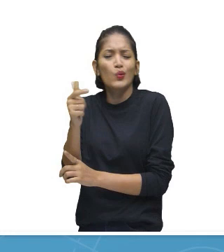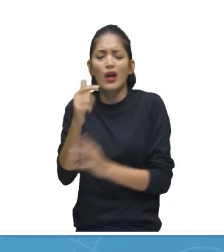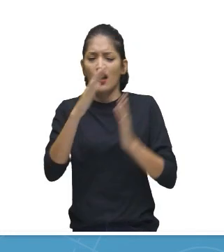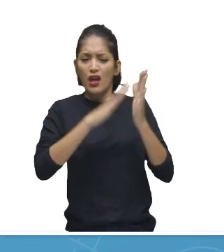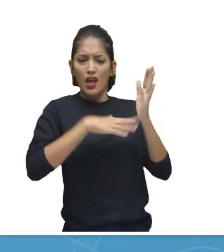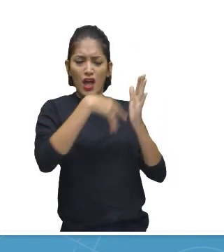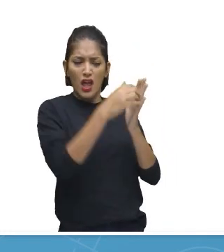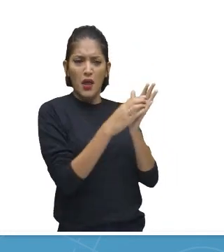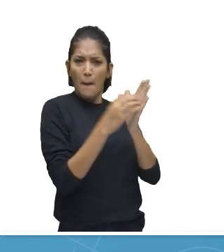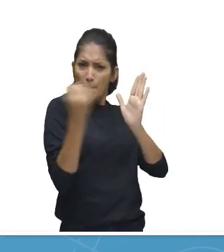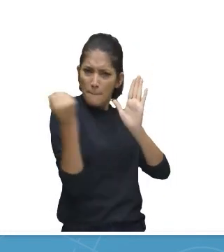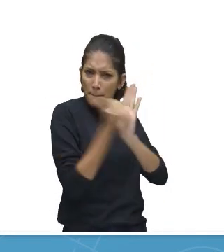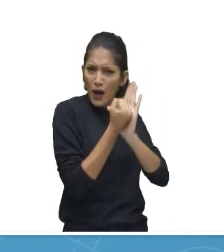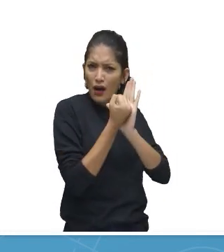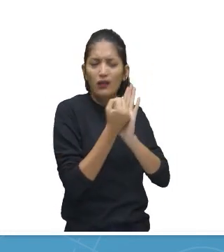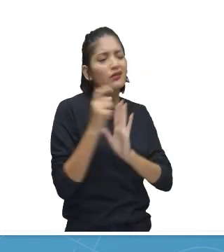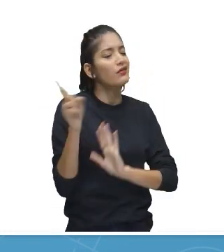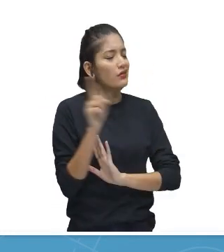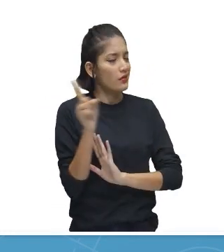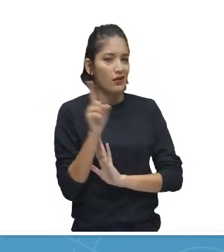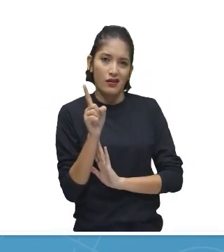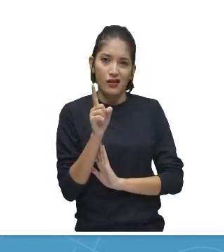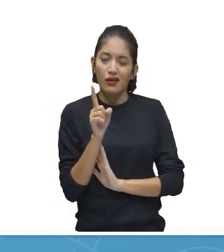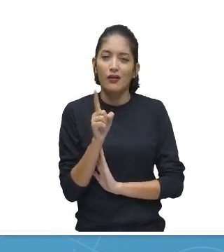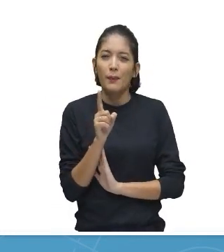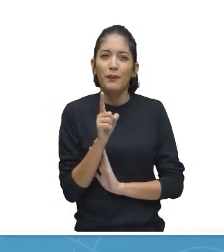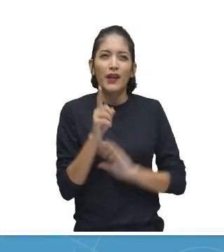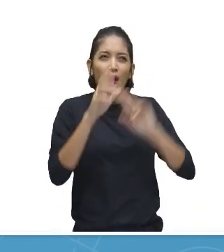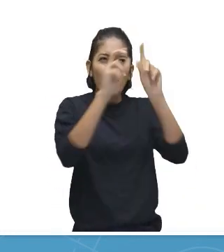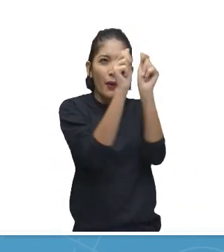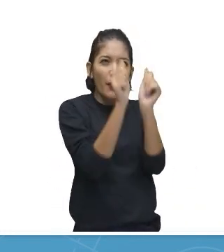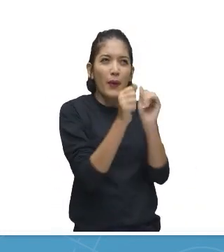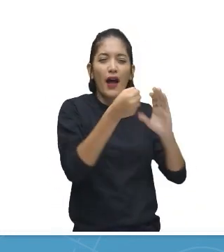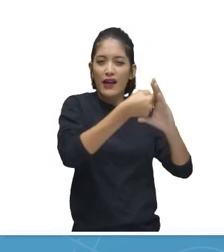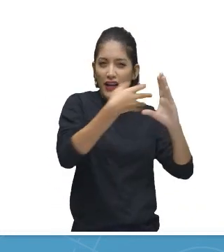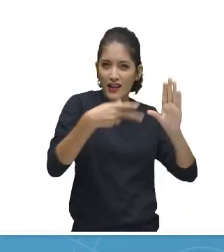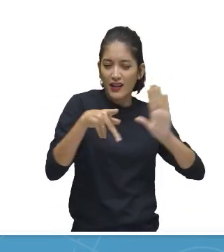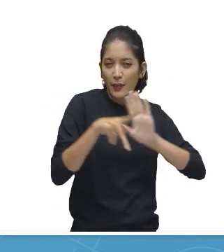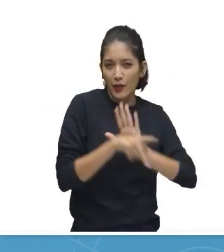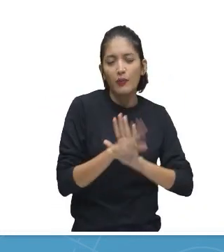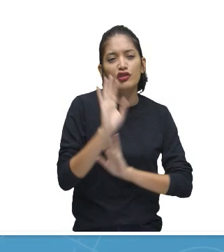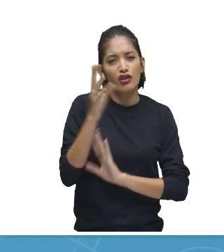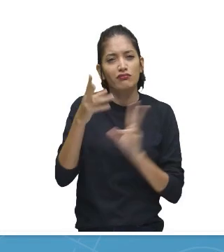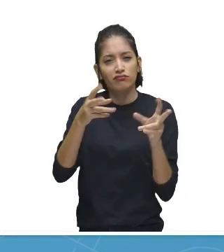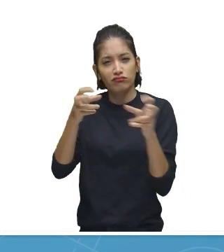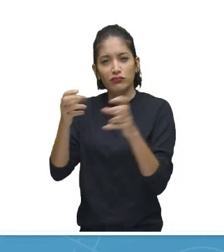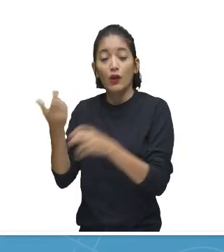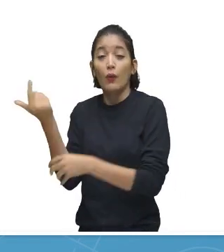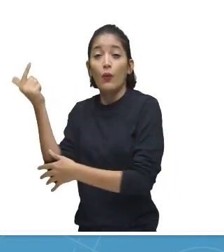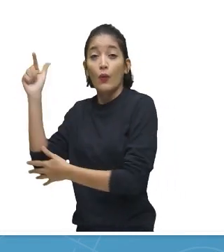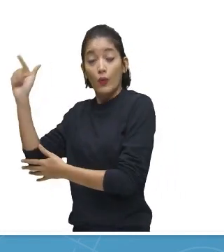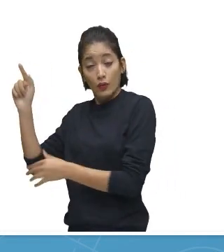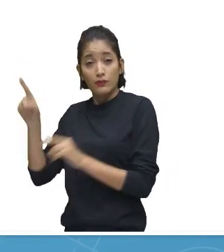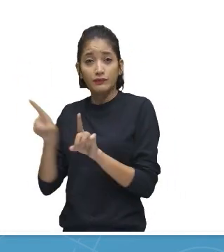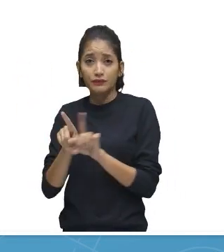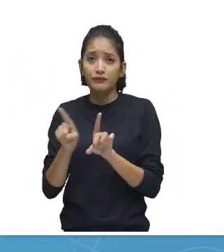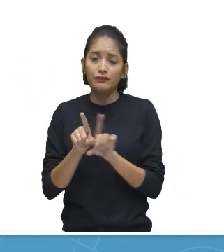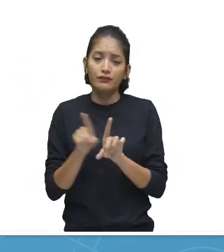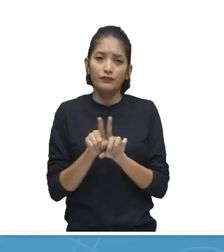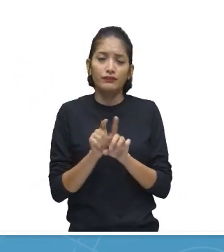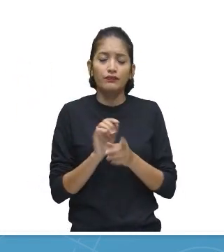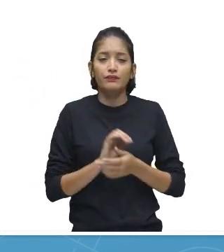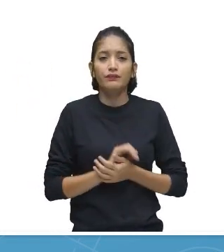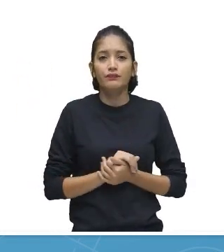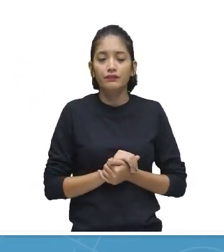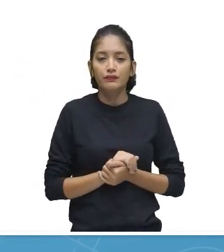muito marcadas, né? Aqueles traços bem definidos, como a gente viu, né, em outras vanguardas artísticas, em outros momentos da história